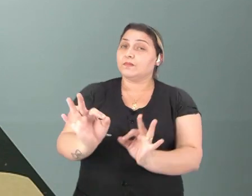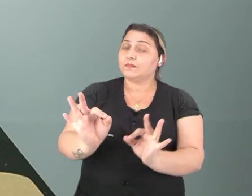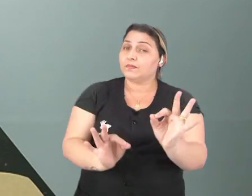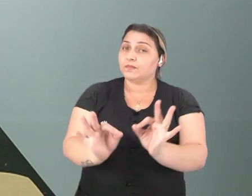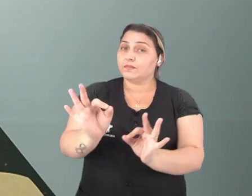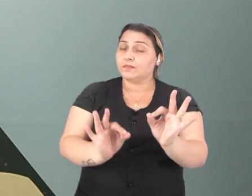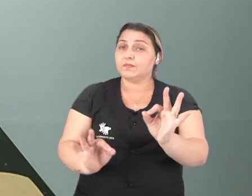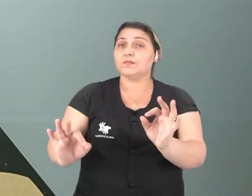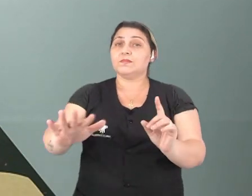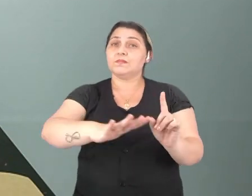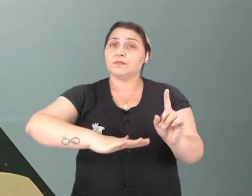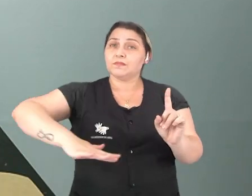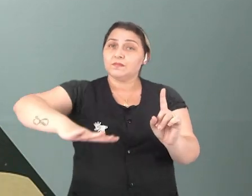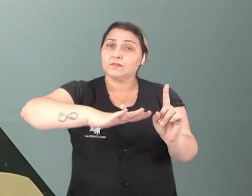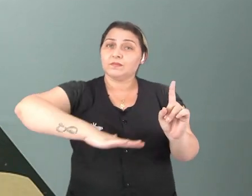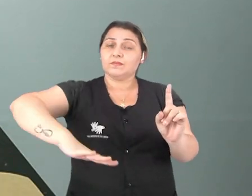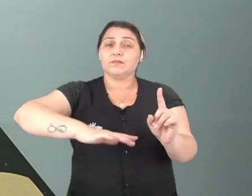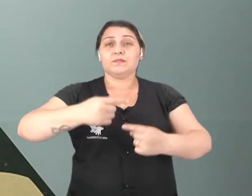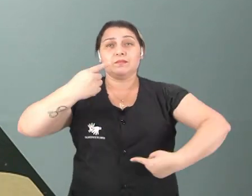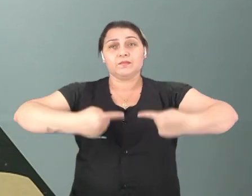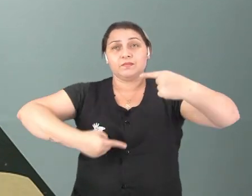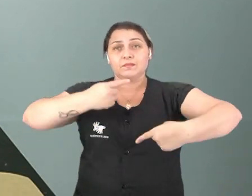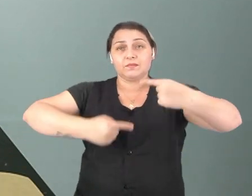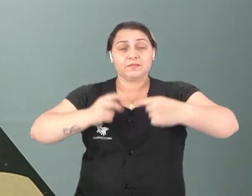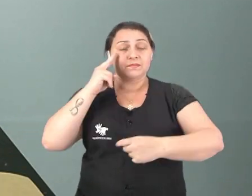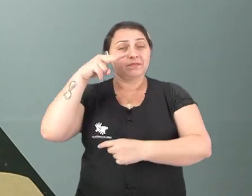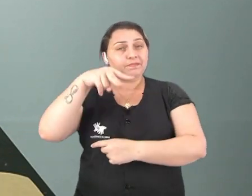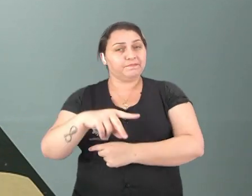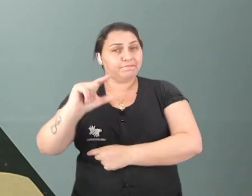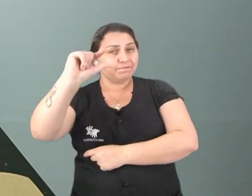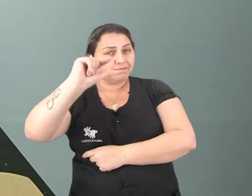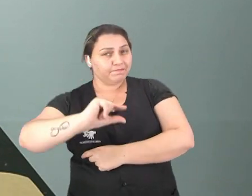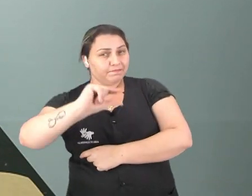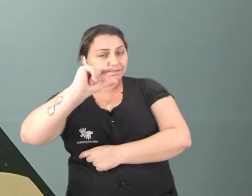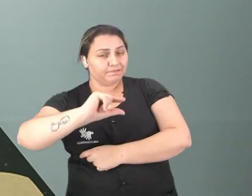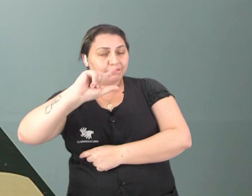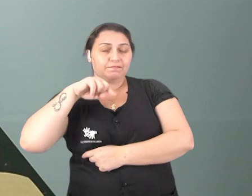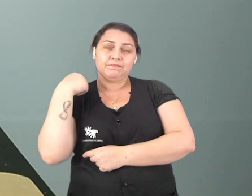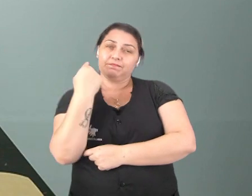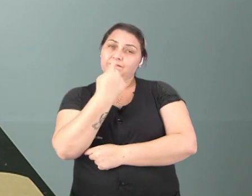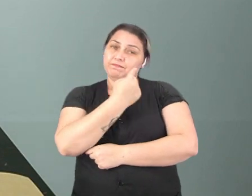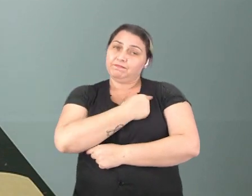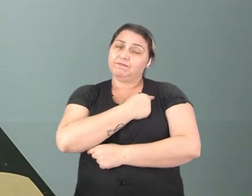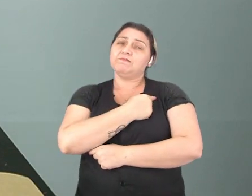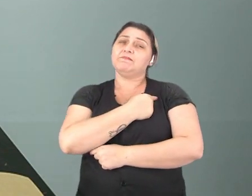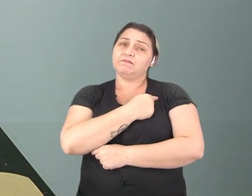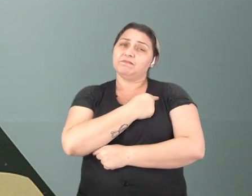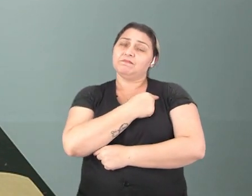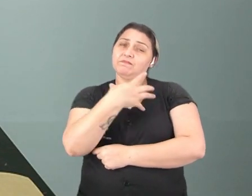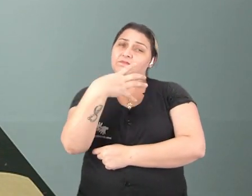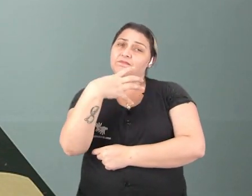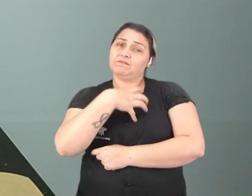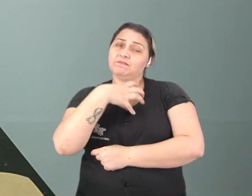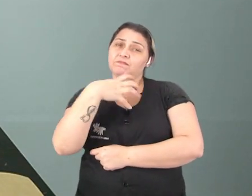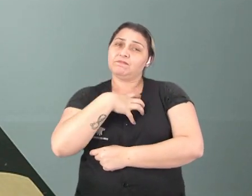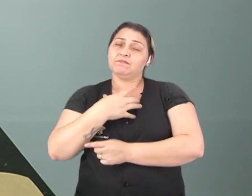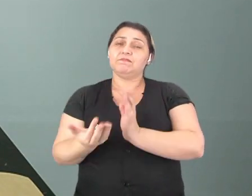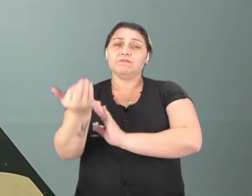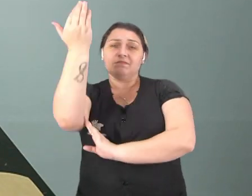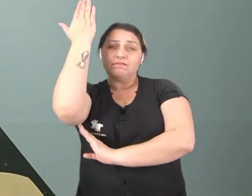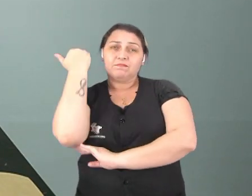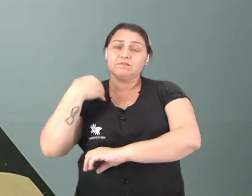organização social e política. Vamos ver um pouquinho, né, da noção de Estado.